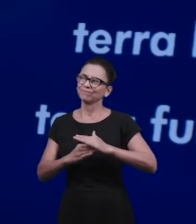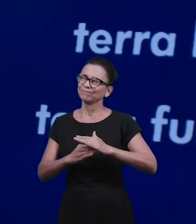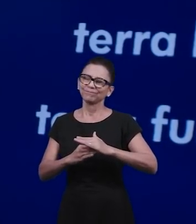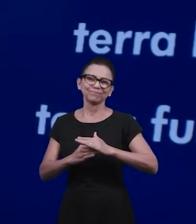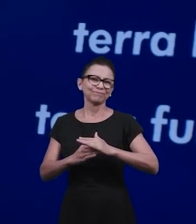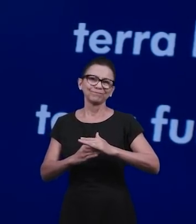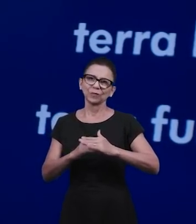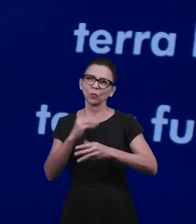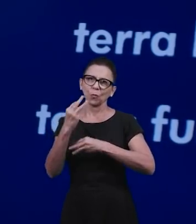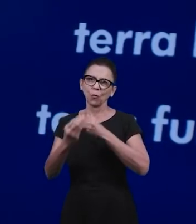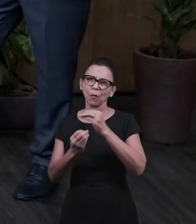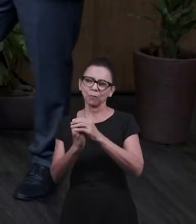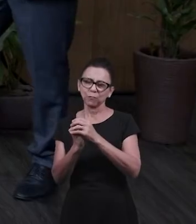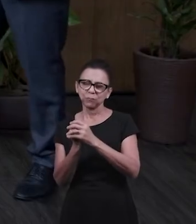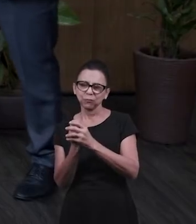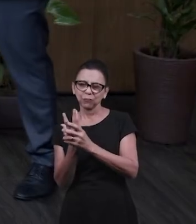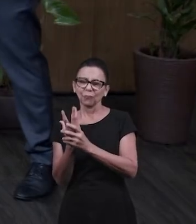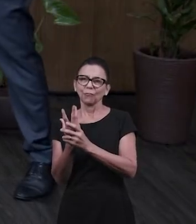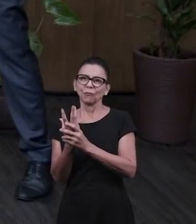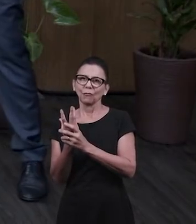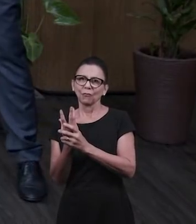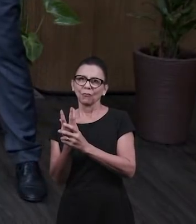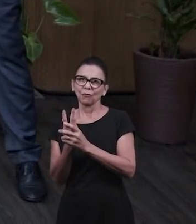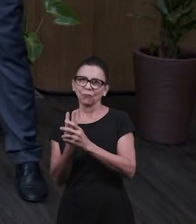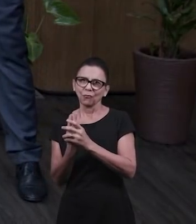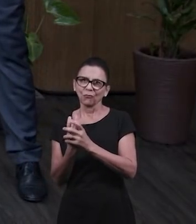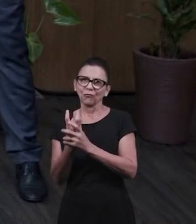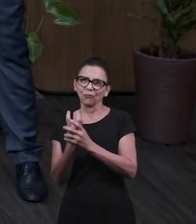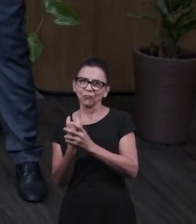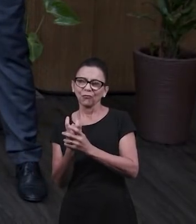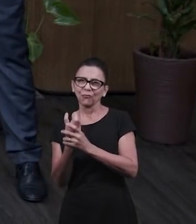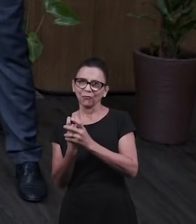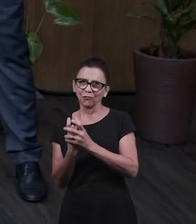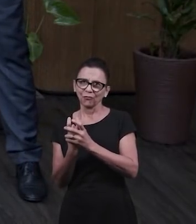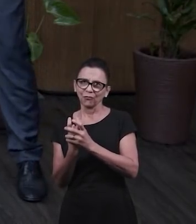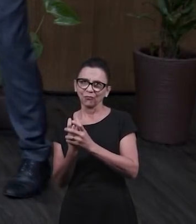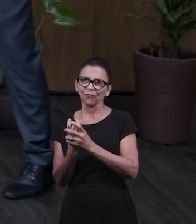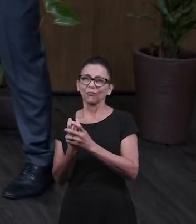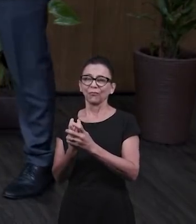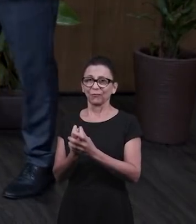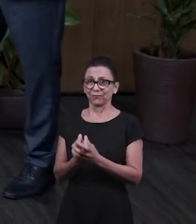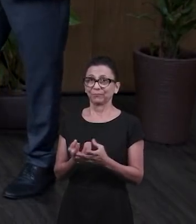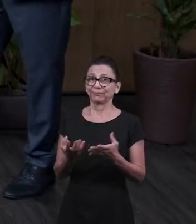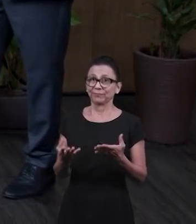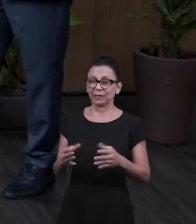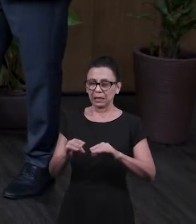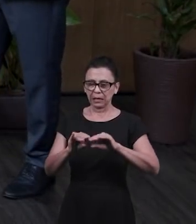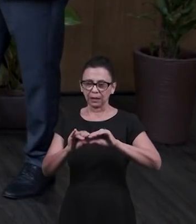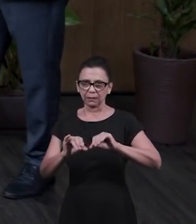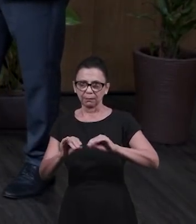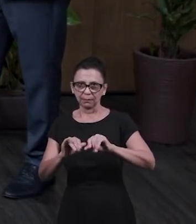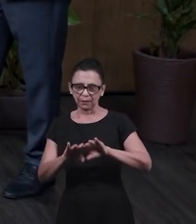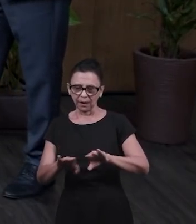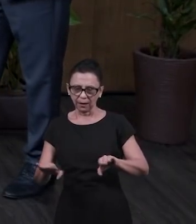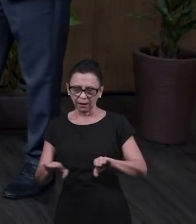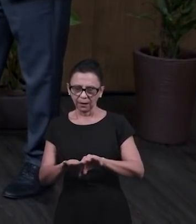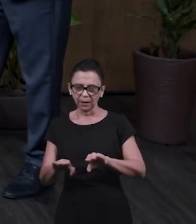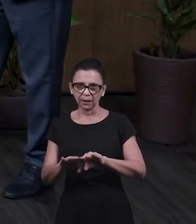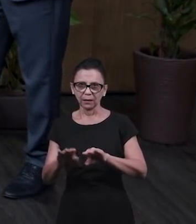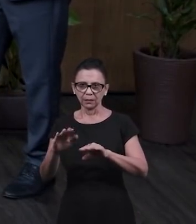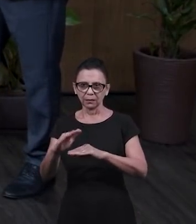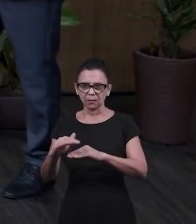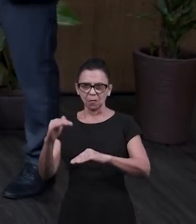o crescimento da planta. Exatamente, aquele terreno, por estar entre pedras e ter